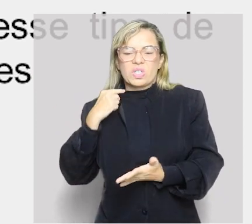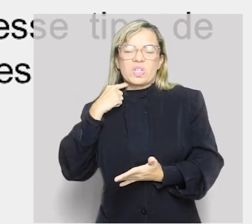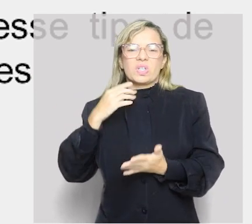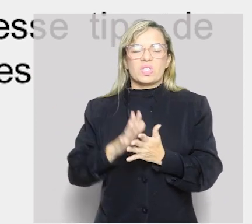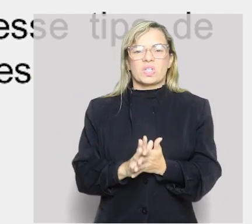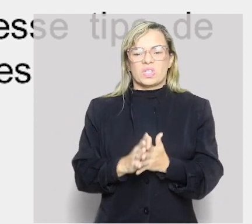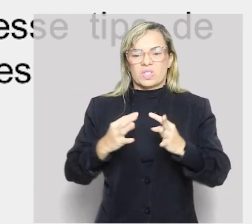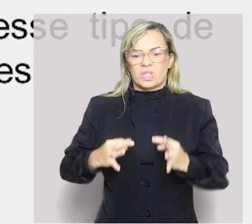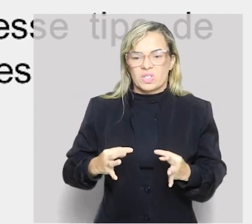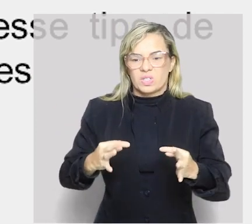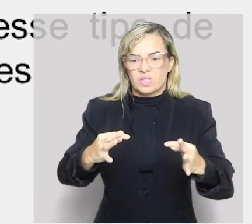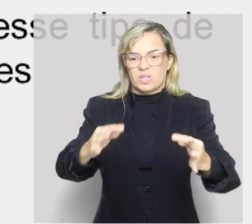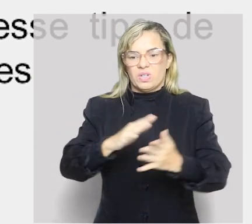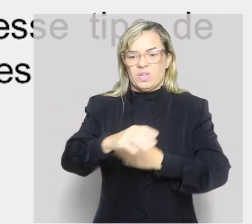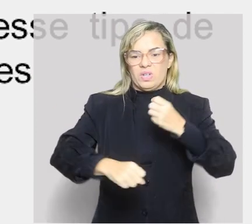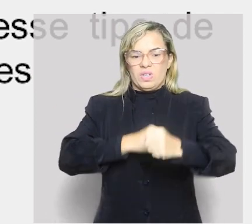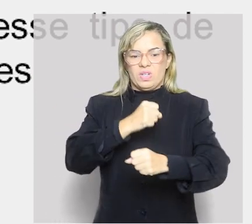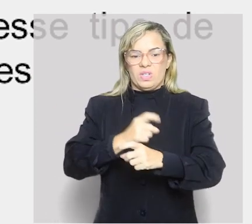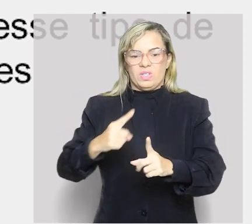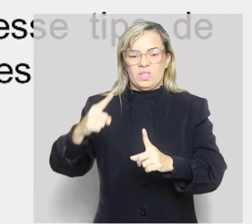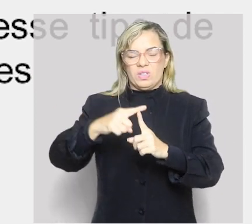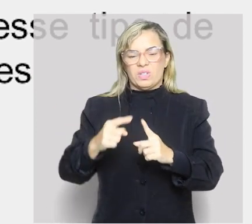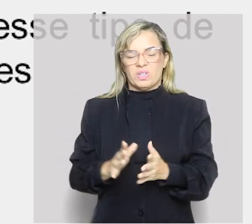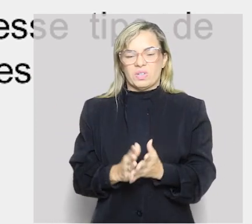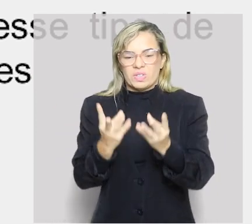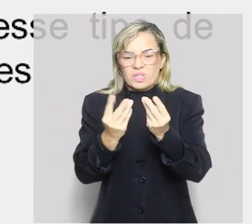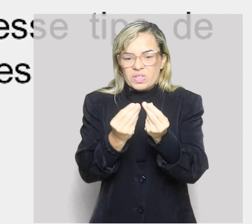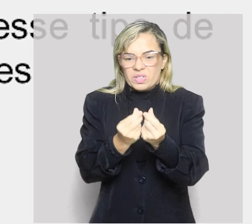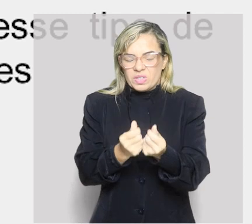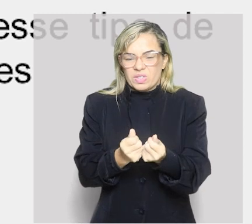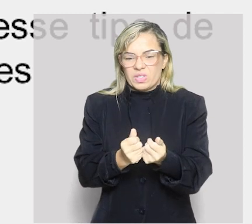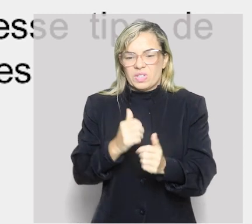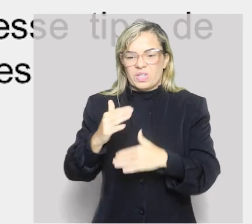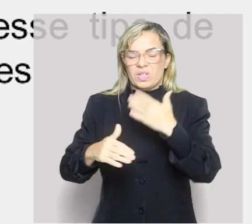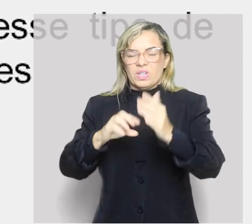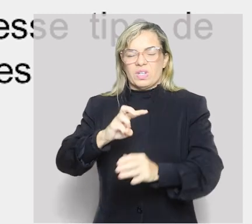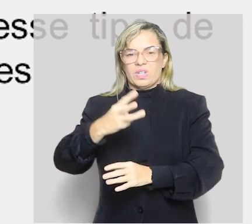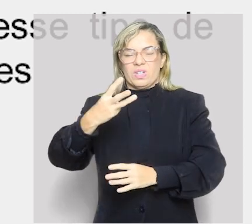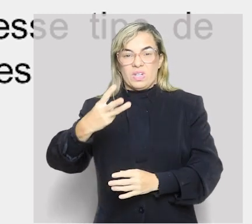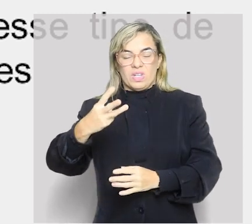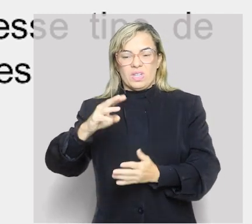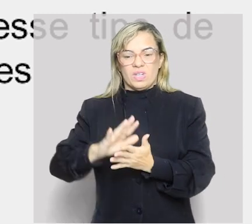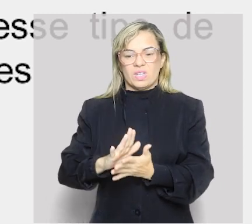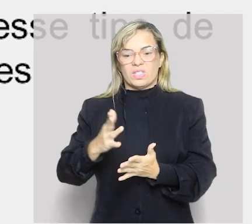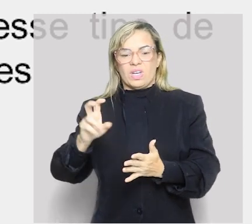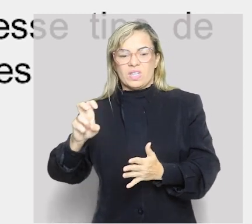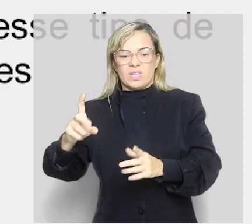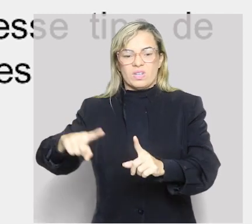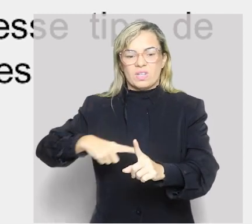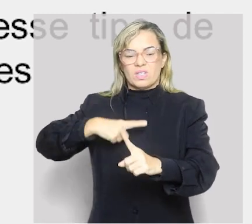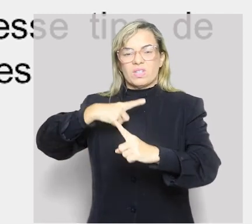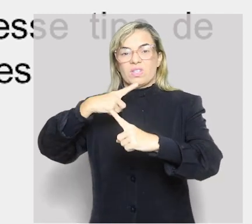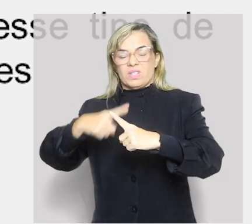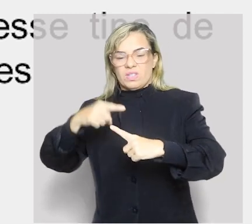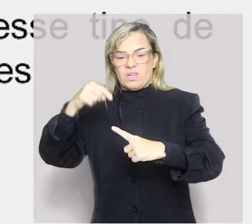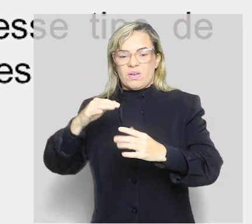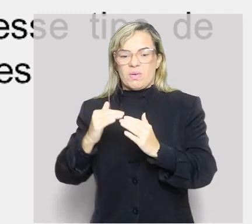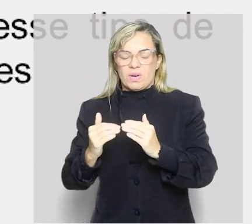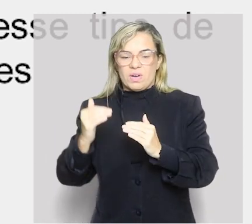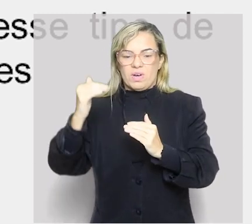uma velocidade 3 a 5 vezes maior do que o lixo urbano. Certo? Nós temos um texto de